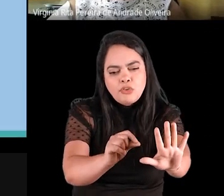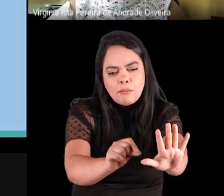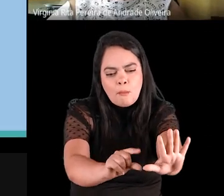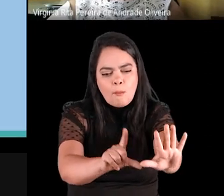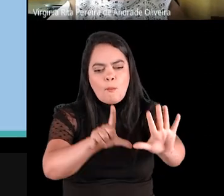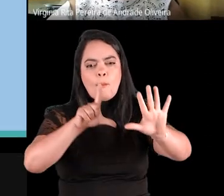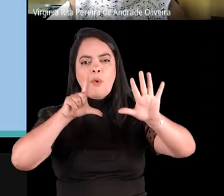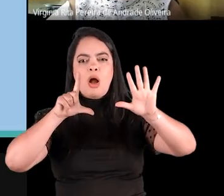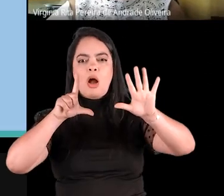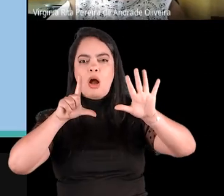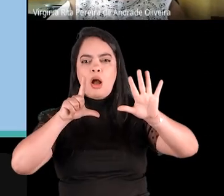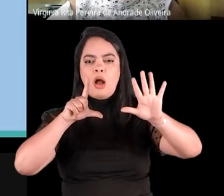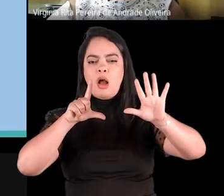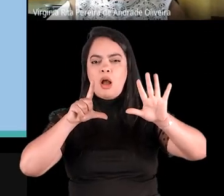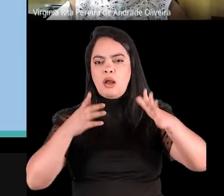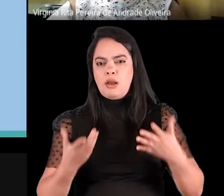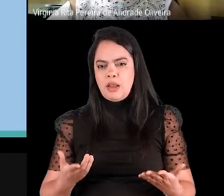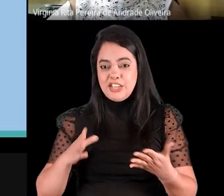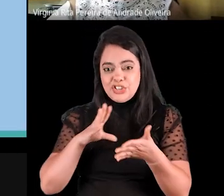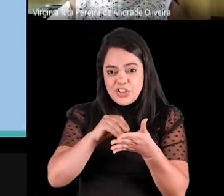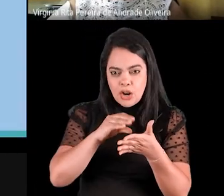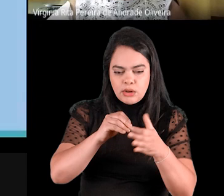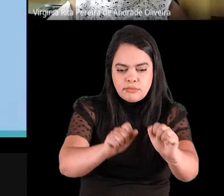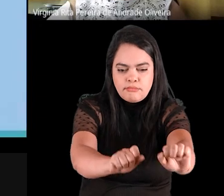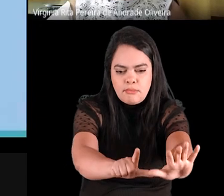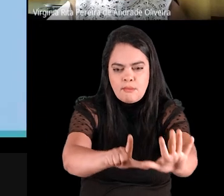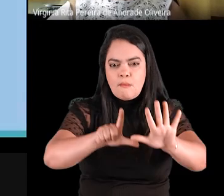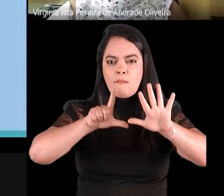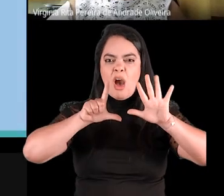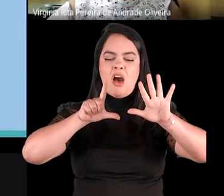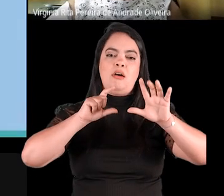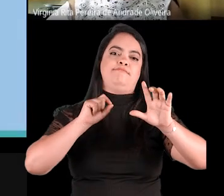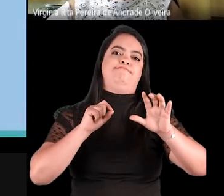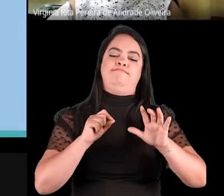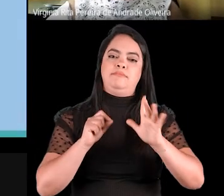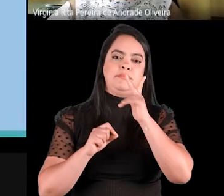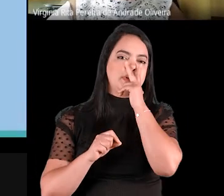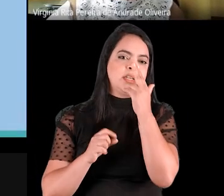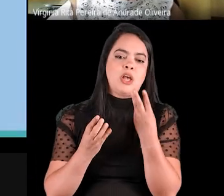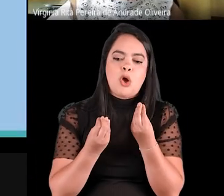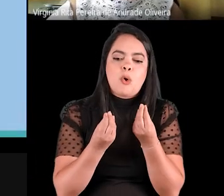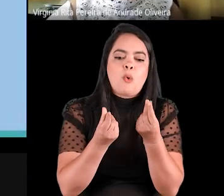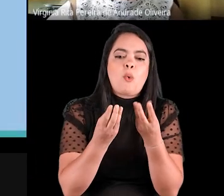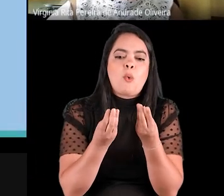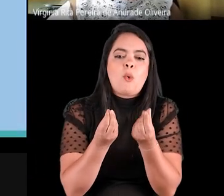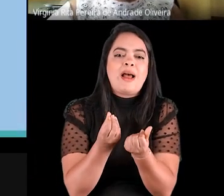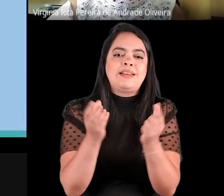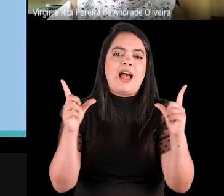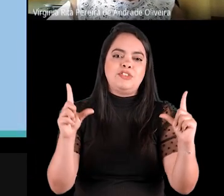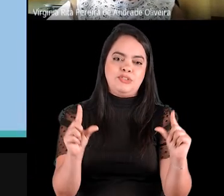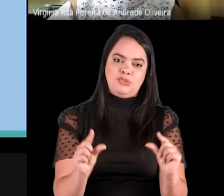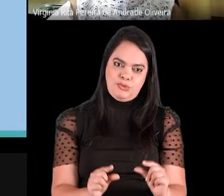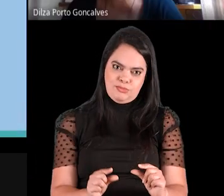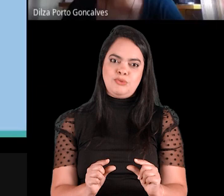Xerox. Ampliação no Xerox, ela perde em qualidade. A definição da imagem se perde muito ali,